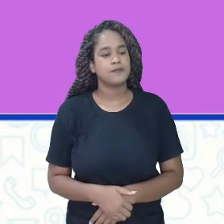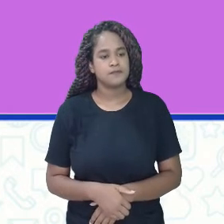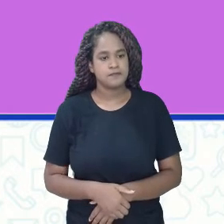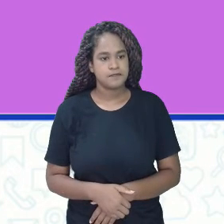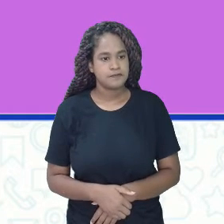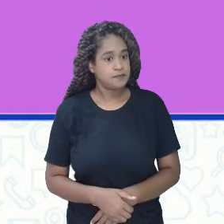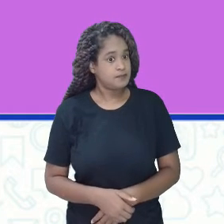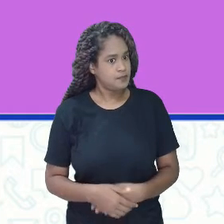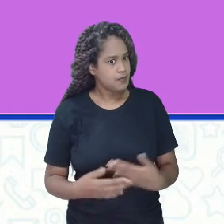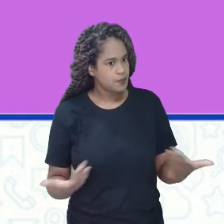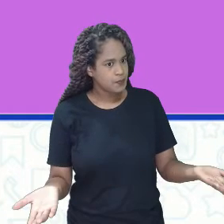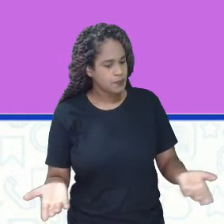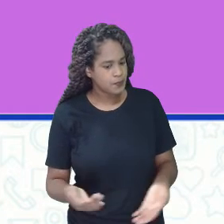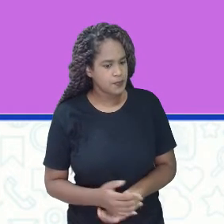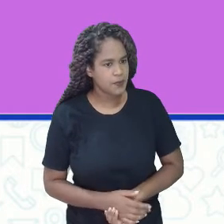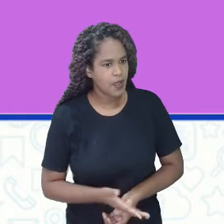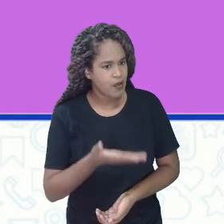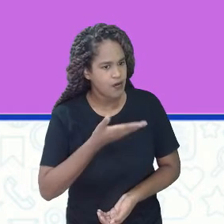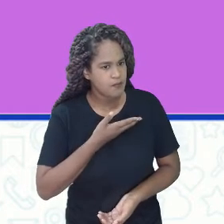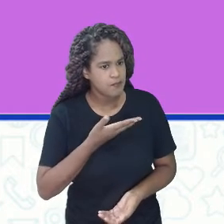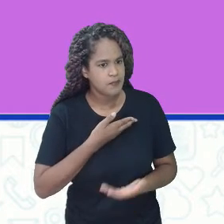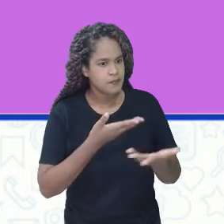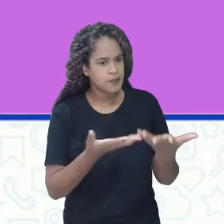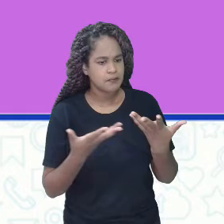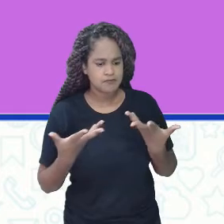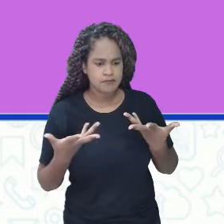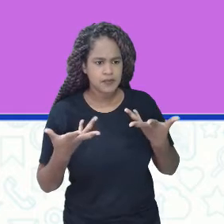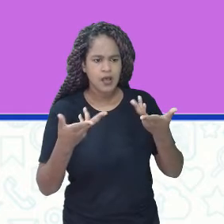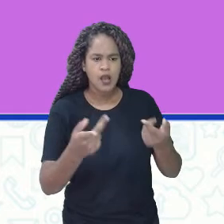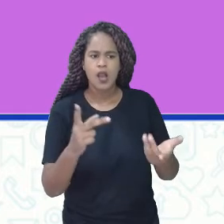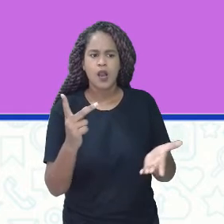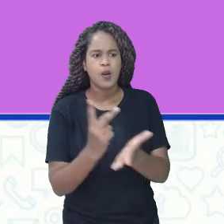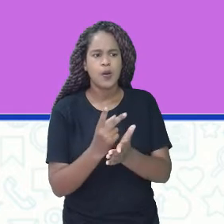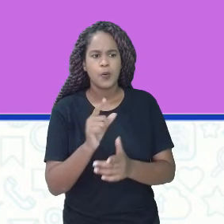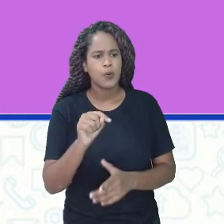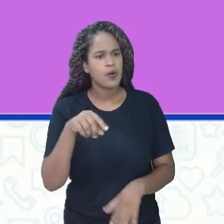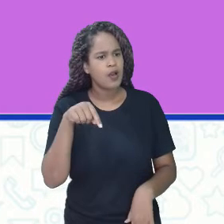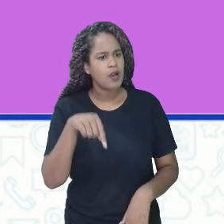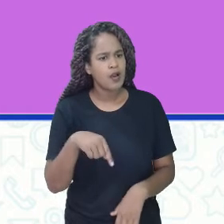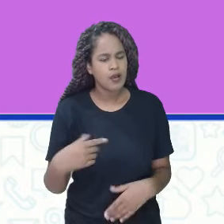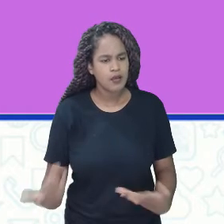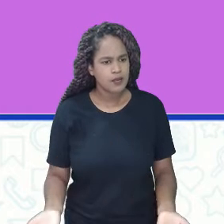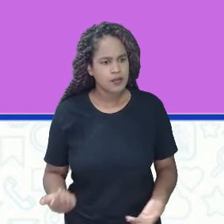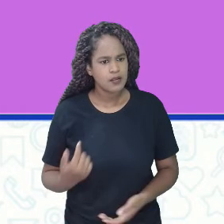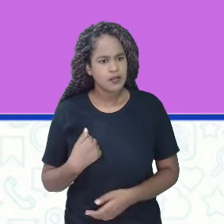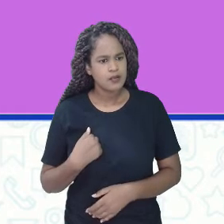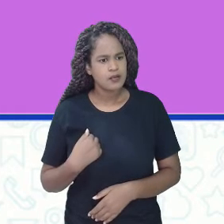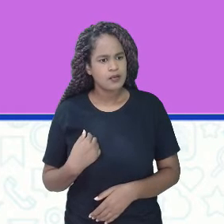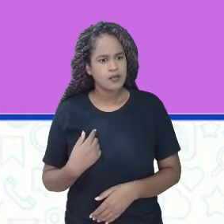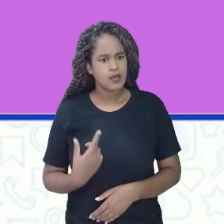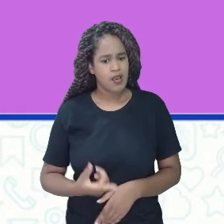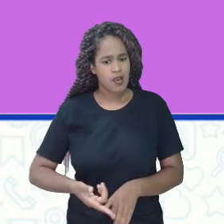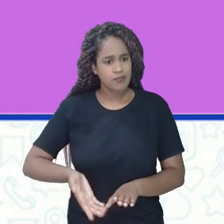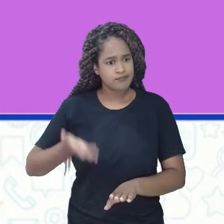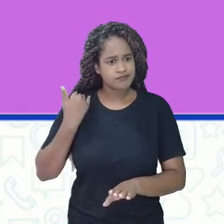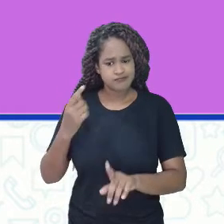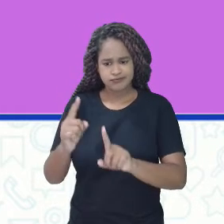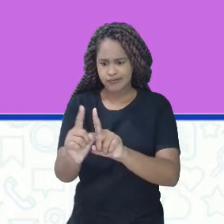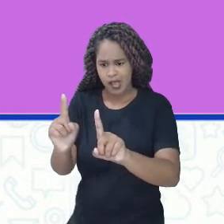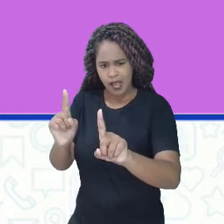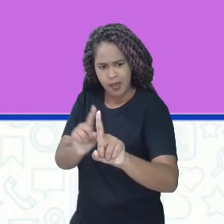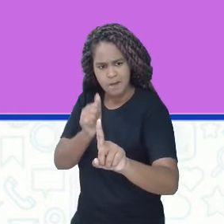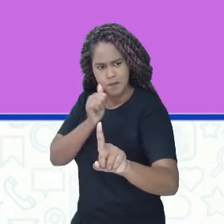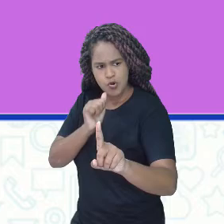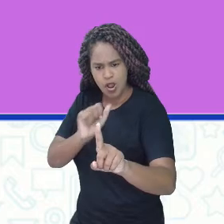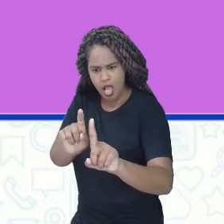deslumbrada: Amiga, que maravilha! O que aconteceu aqui? Que se acabou com aquele costume absurdo